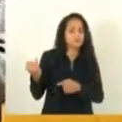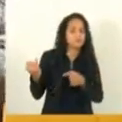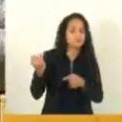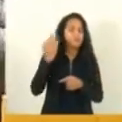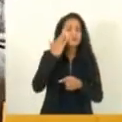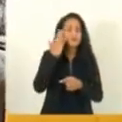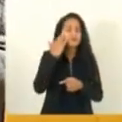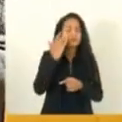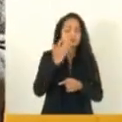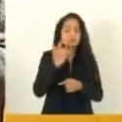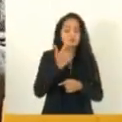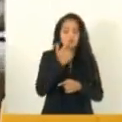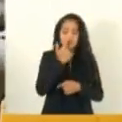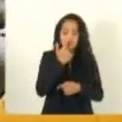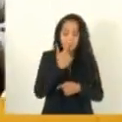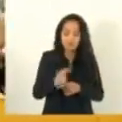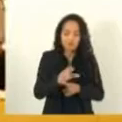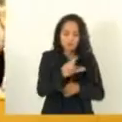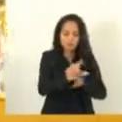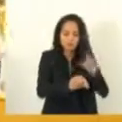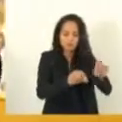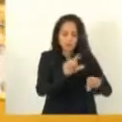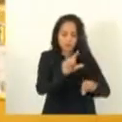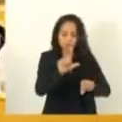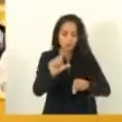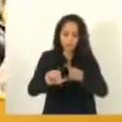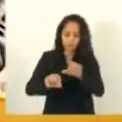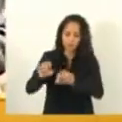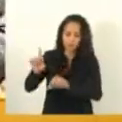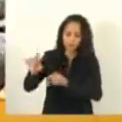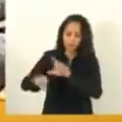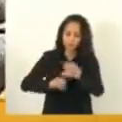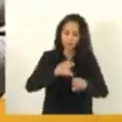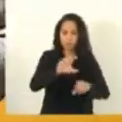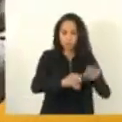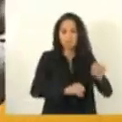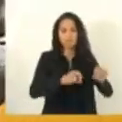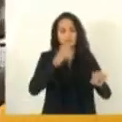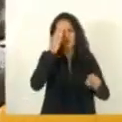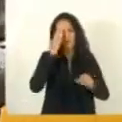da coleta seletiva e a diferença que isso vai fazer